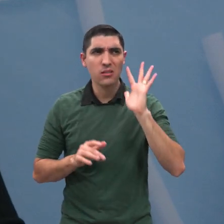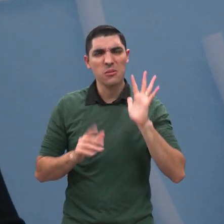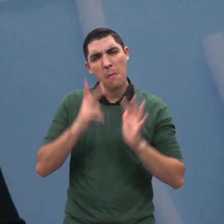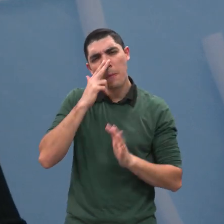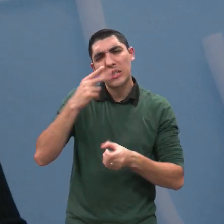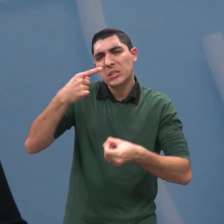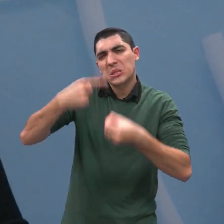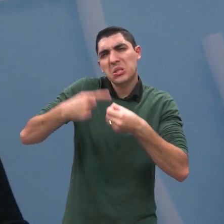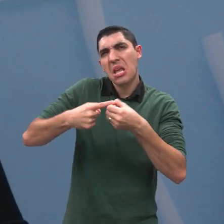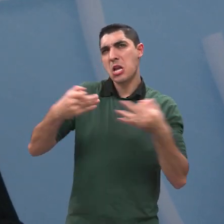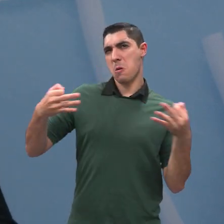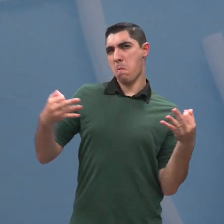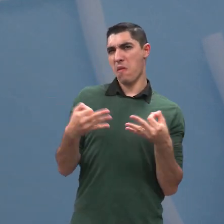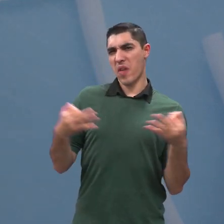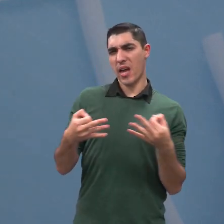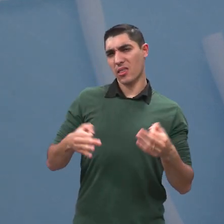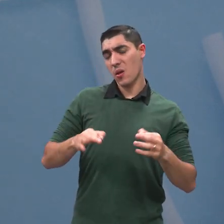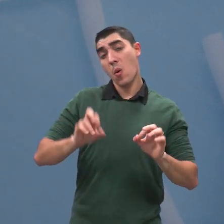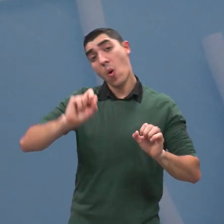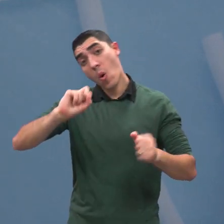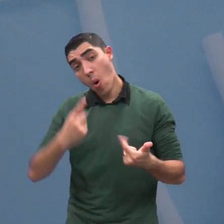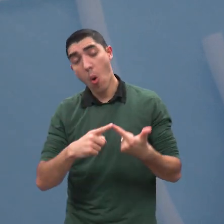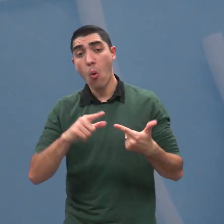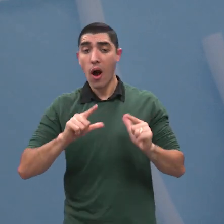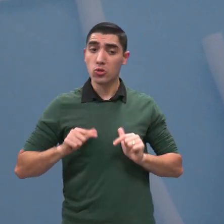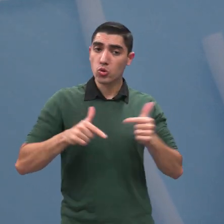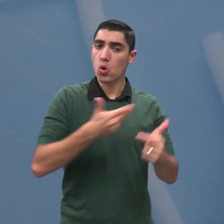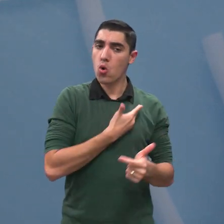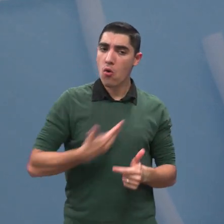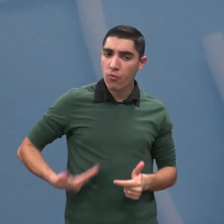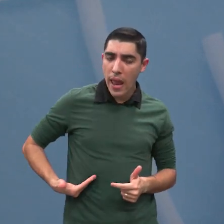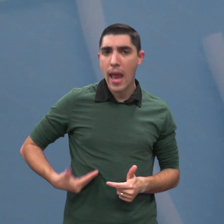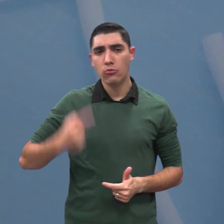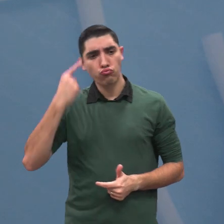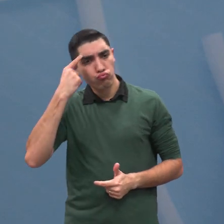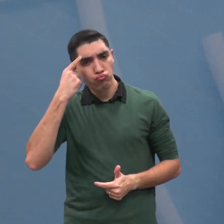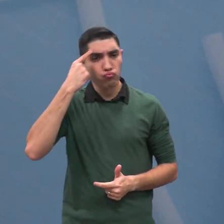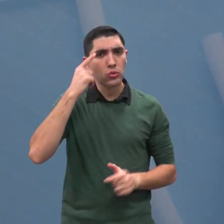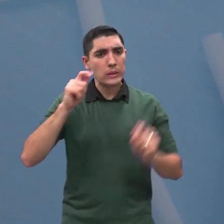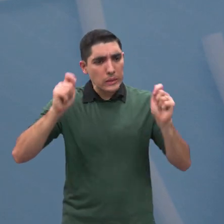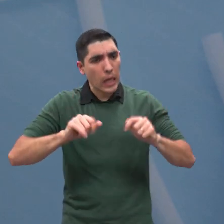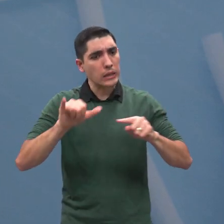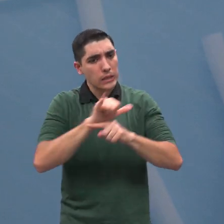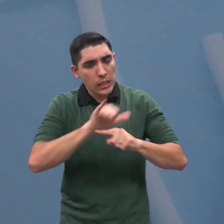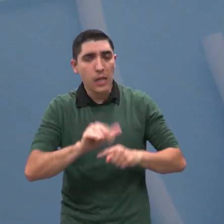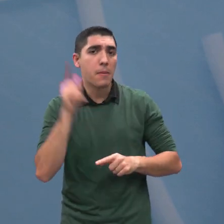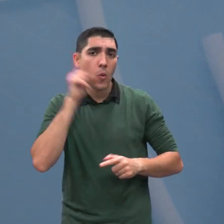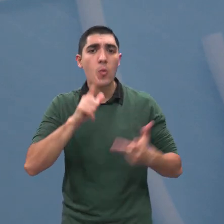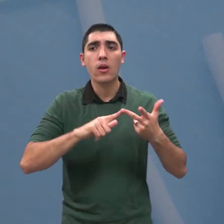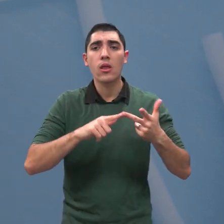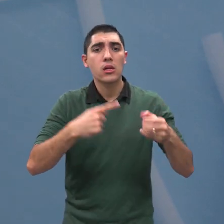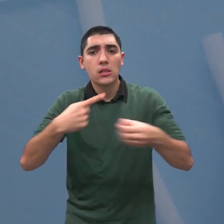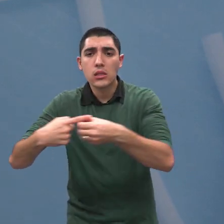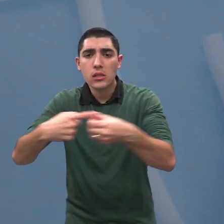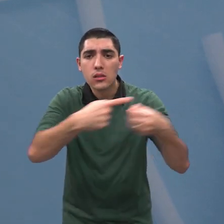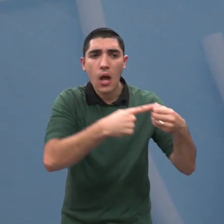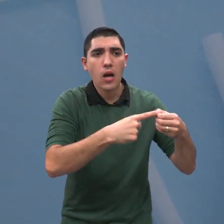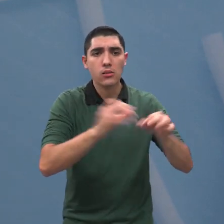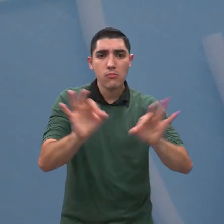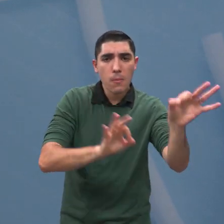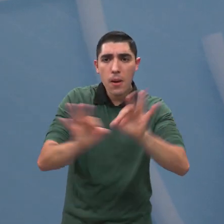bom planejamento urbano e políticas públicas, podemos construir espaços e cidades mais abertas,